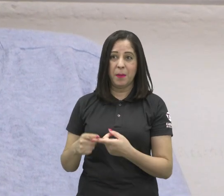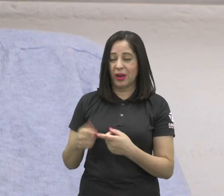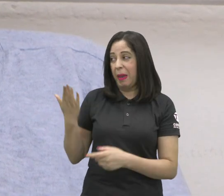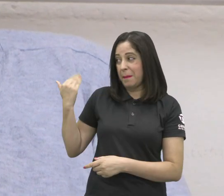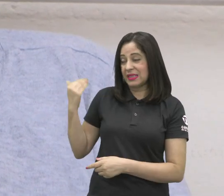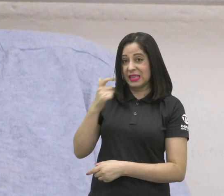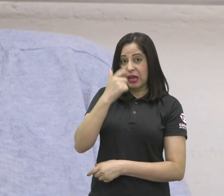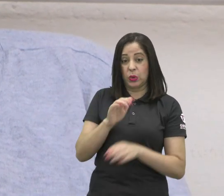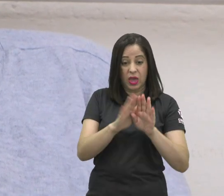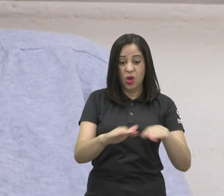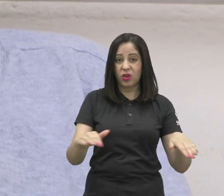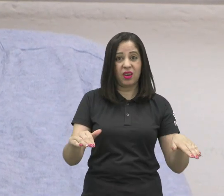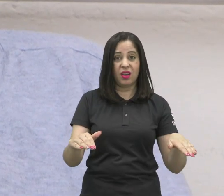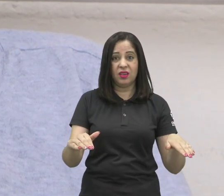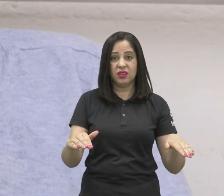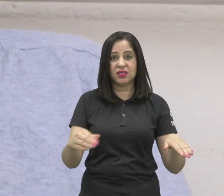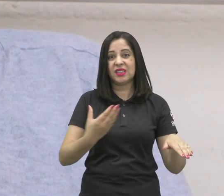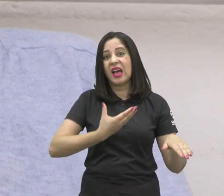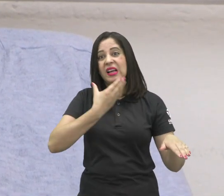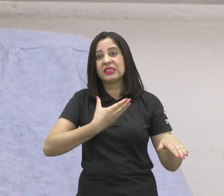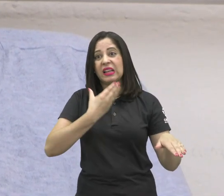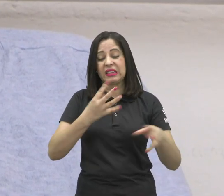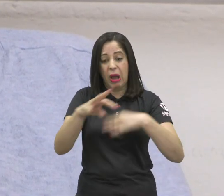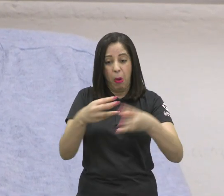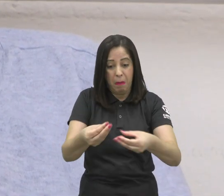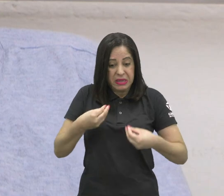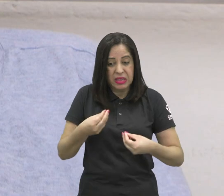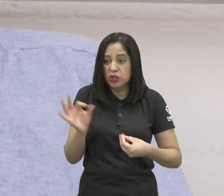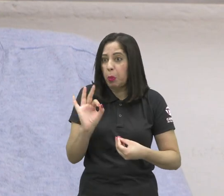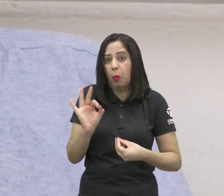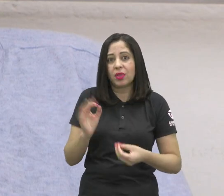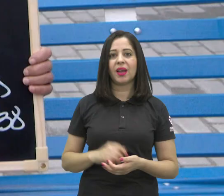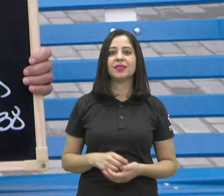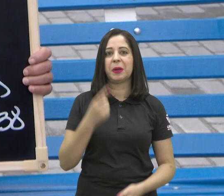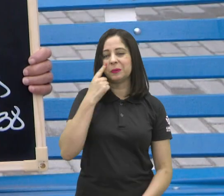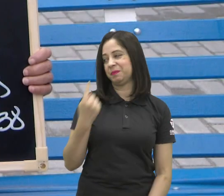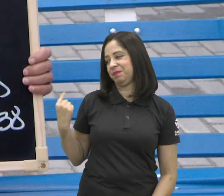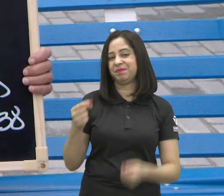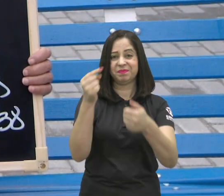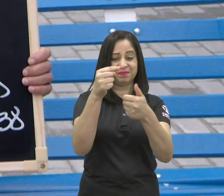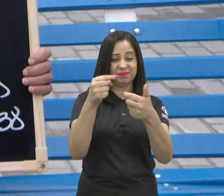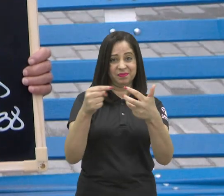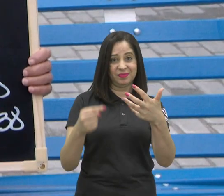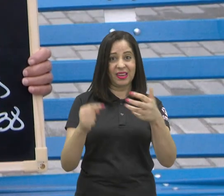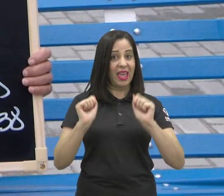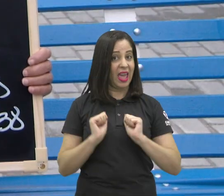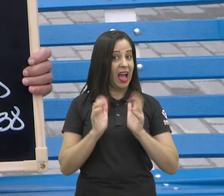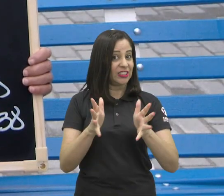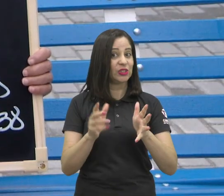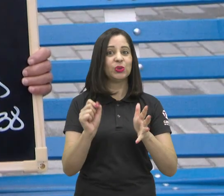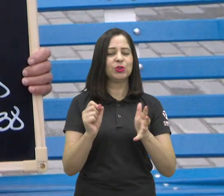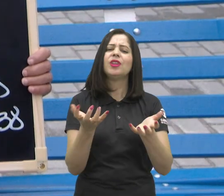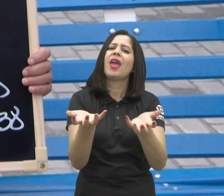Quando era moleque, quando era criança, no Natal não ganhava nada. Esses pedidos fazem parte da